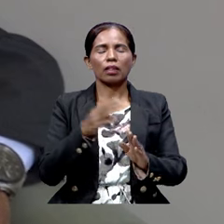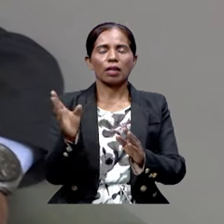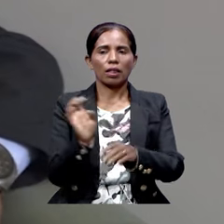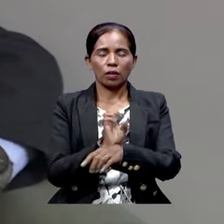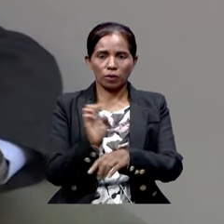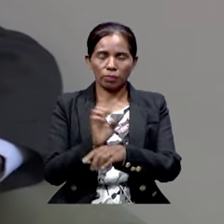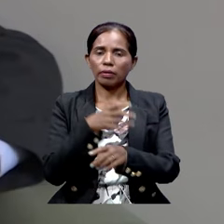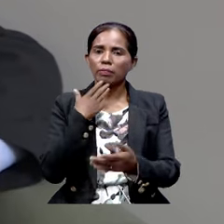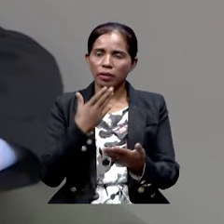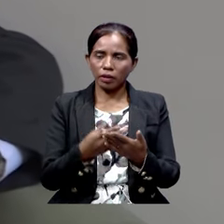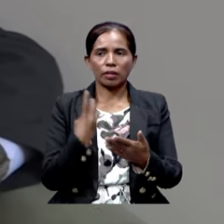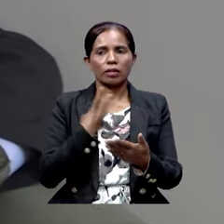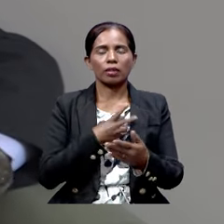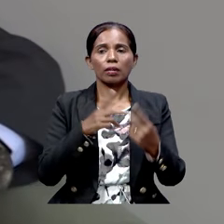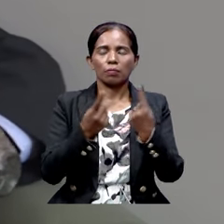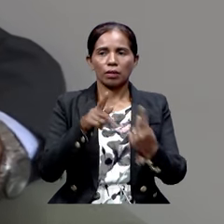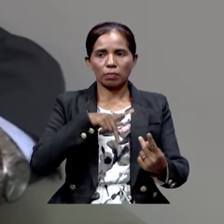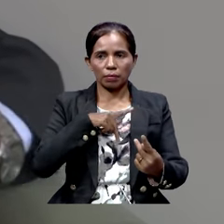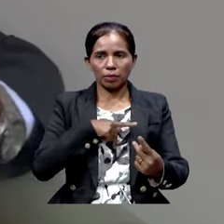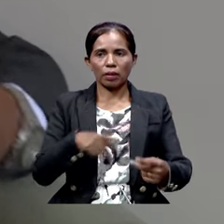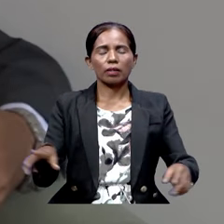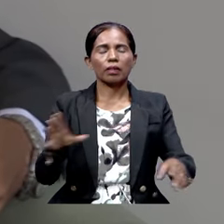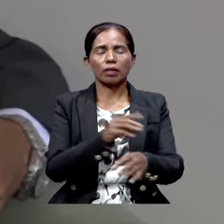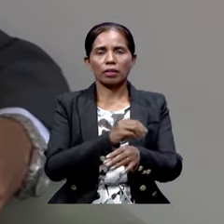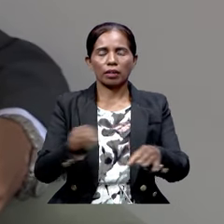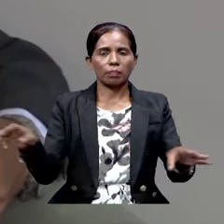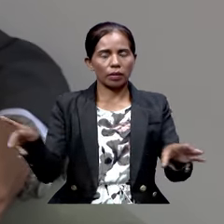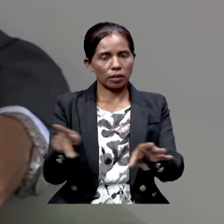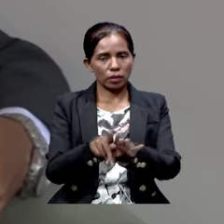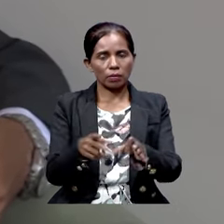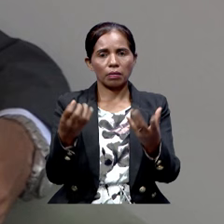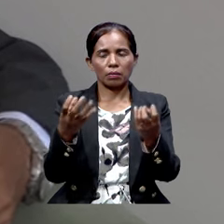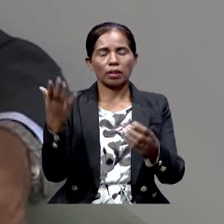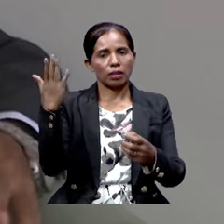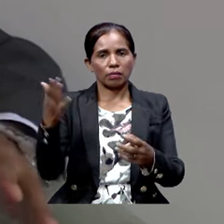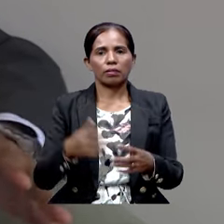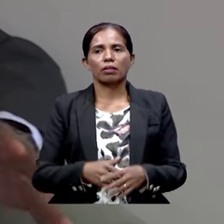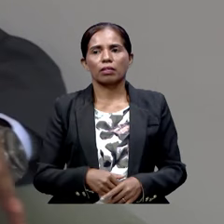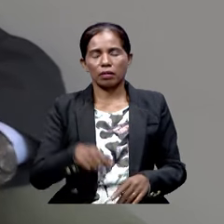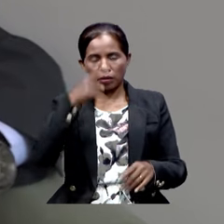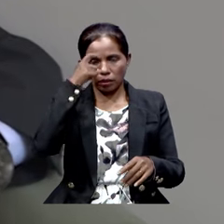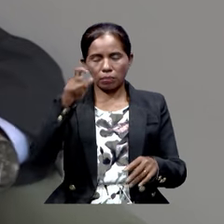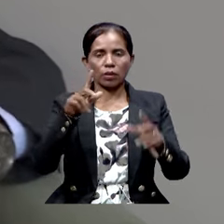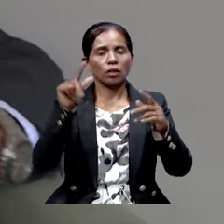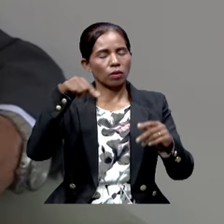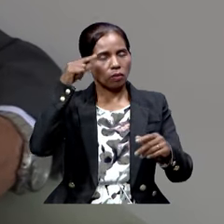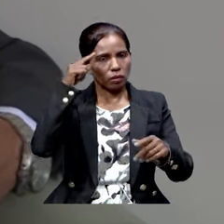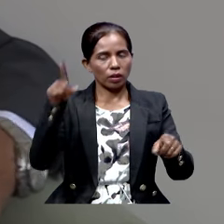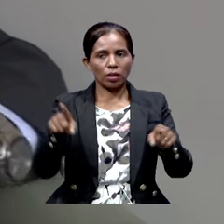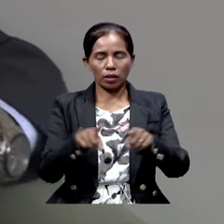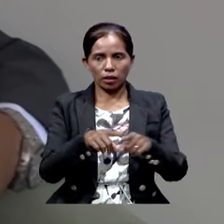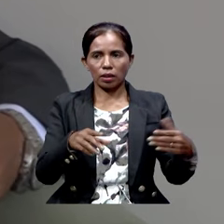então, e tem a setor privado, mas tem que rolar papel dominante e ainda vai. Tamba governo hanya sang